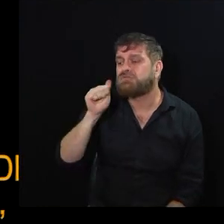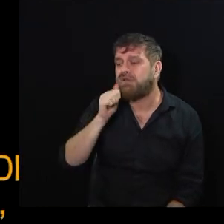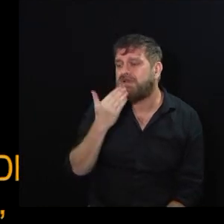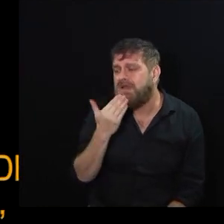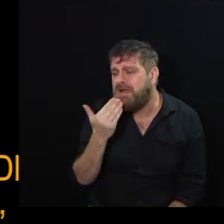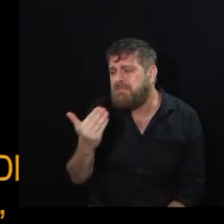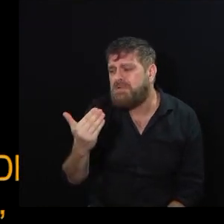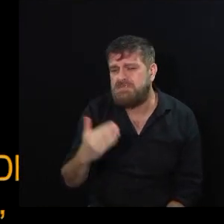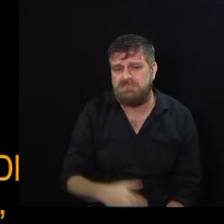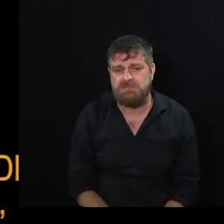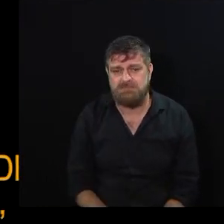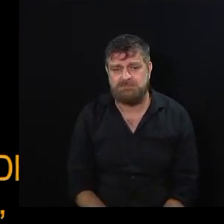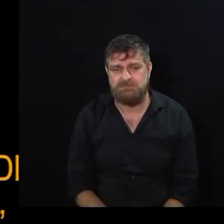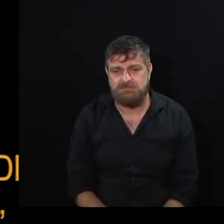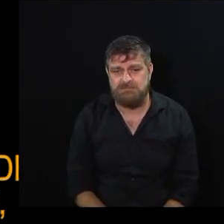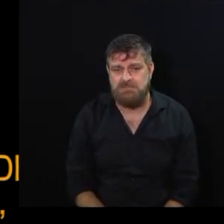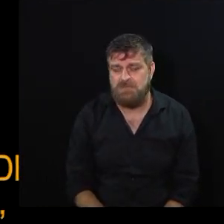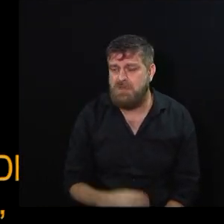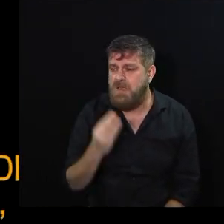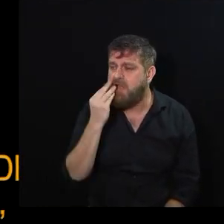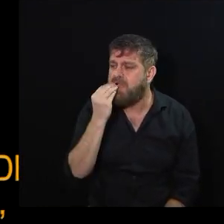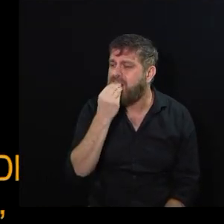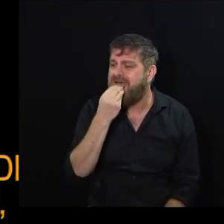Pegar, molhar minha boca com